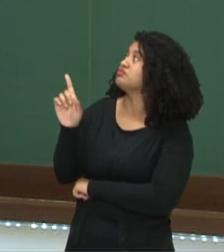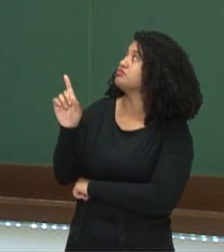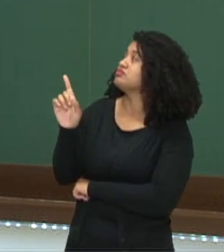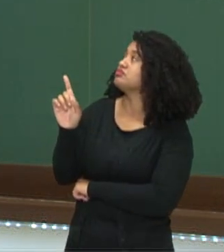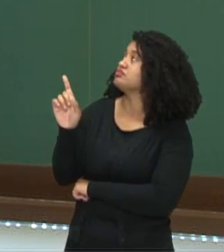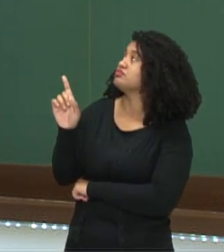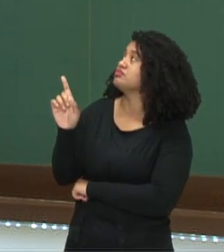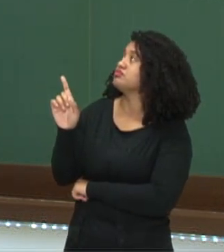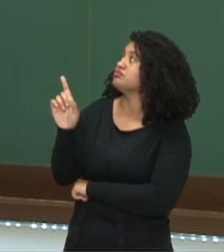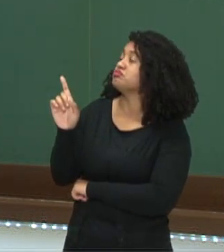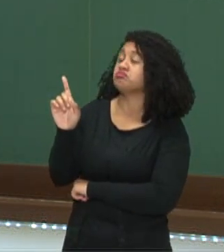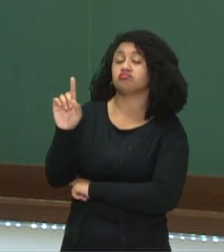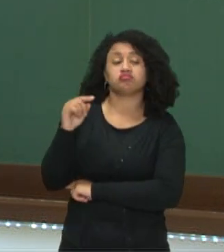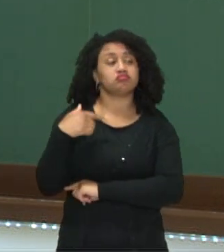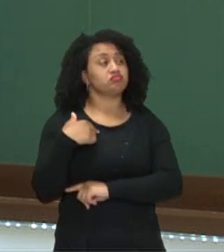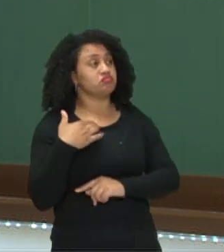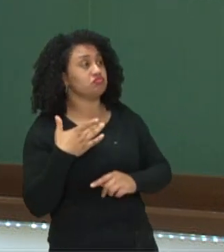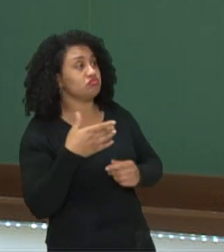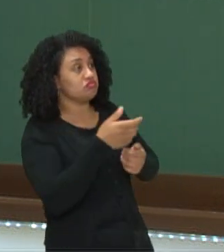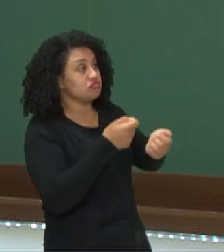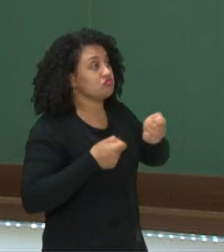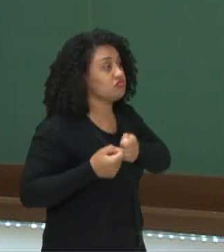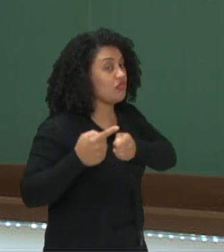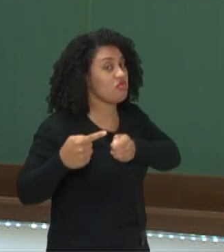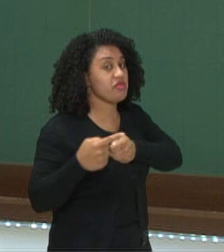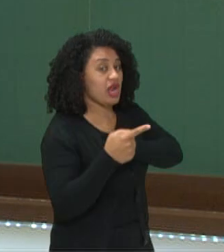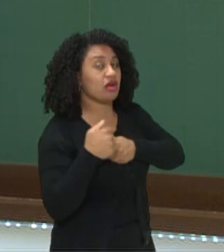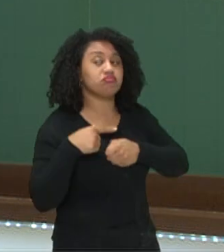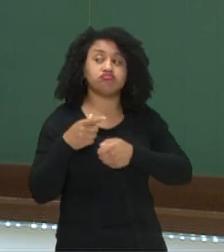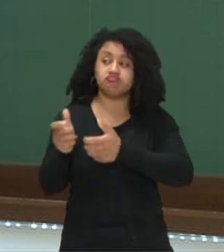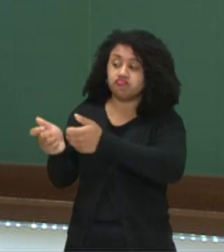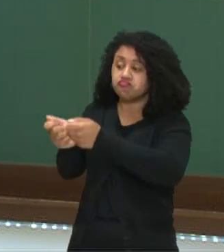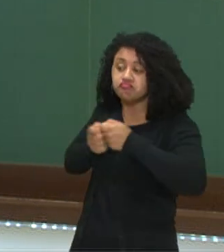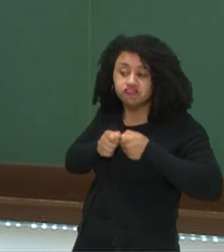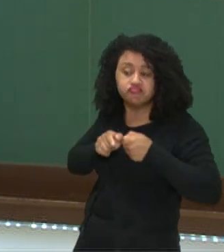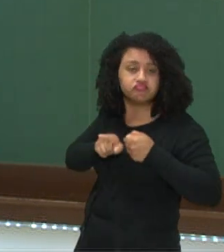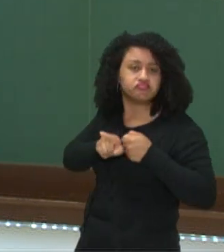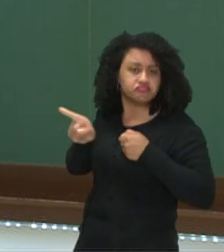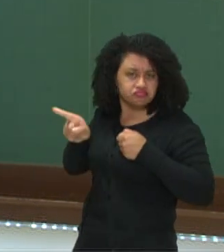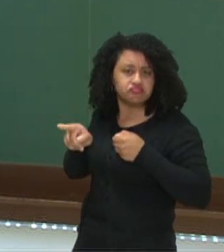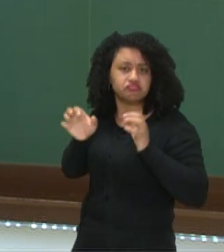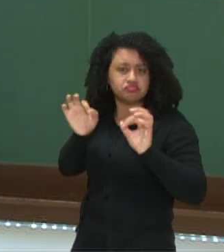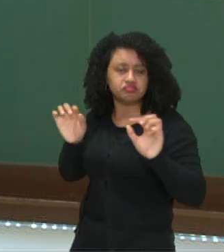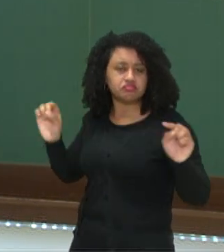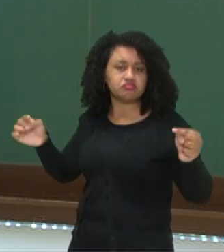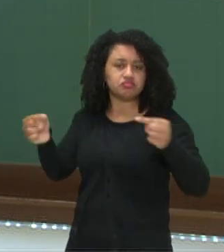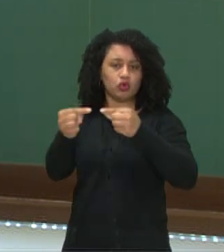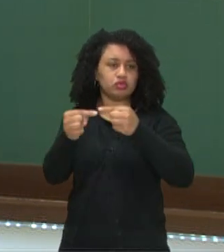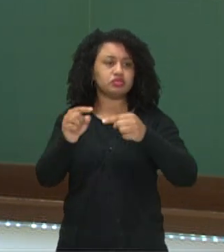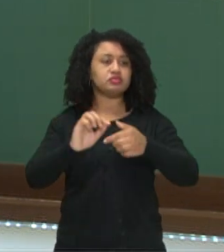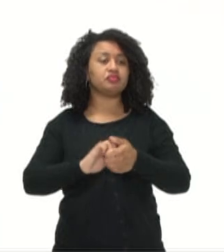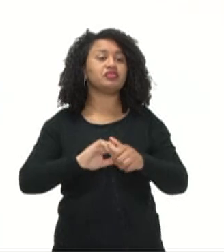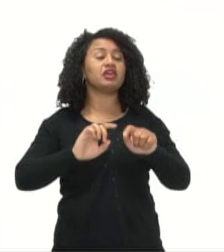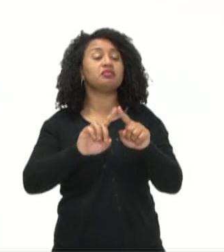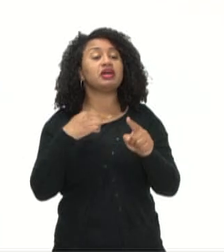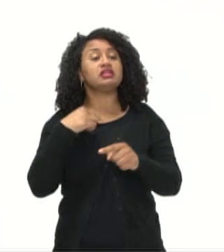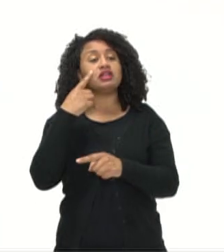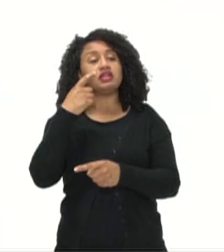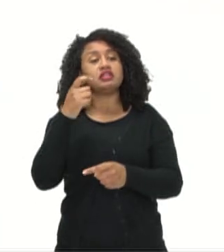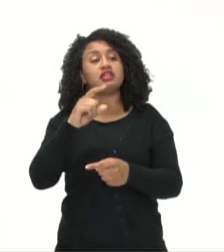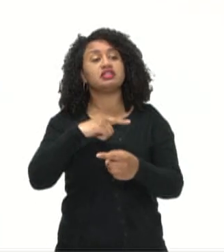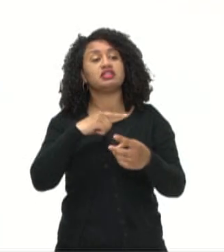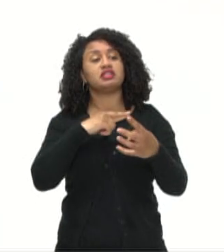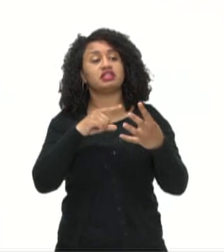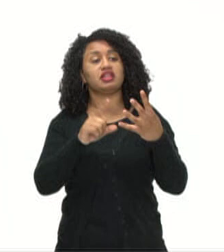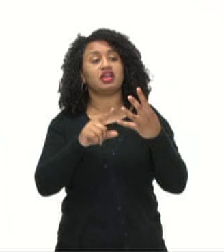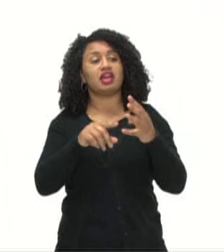aqui da esquerda vai para a direita, da direita vai para a esquerda, certo? Só que tem uma coisa interessante, se você for olhar aqui embaixo, eles têm